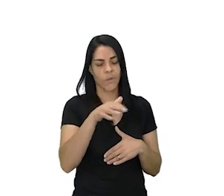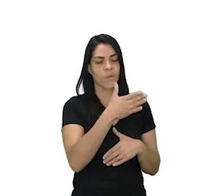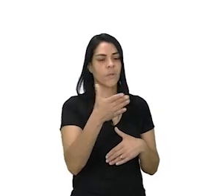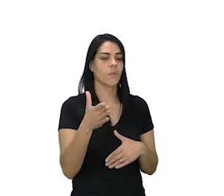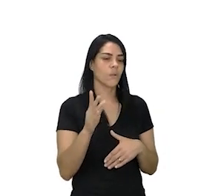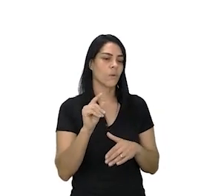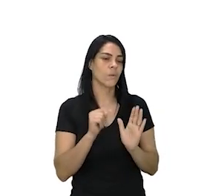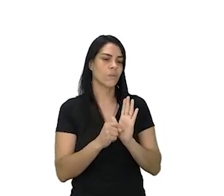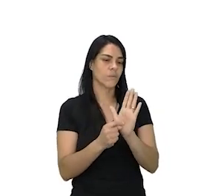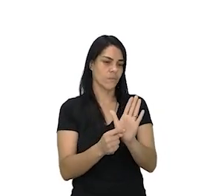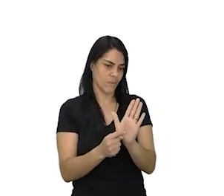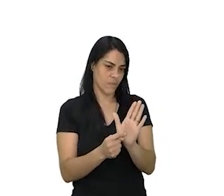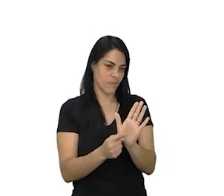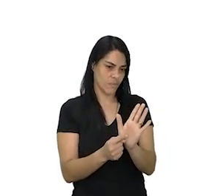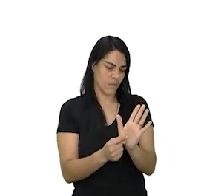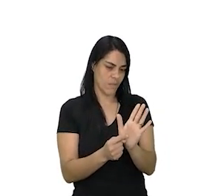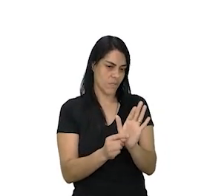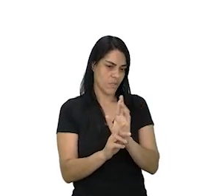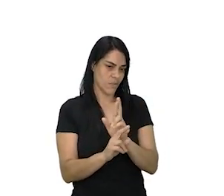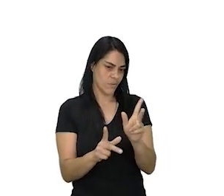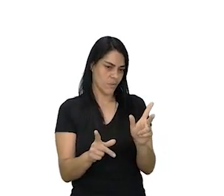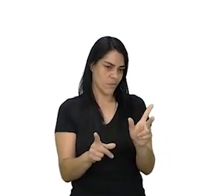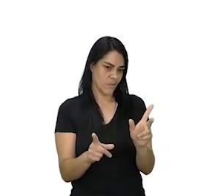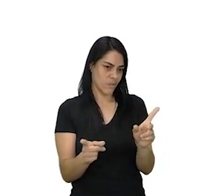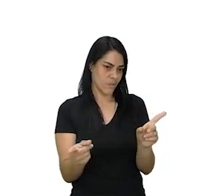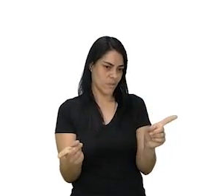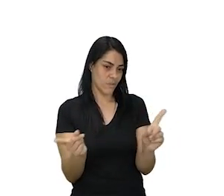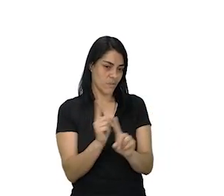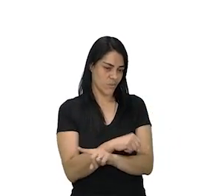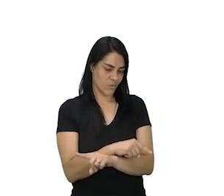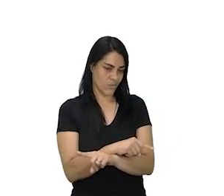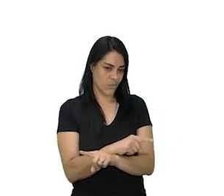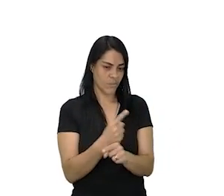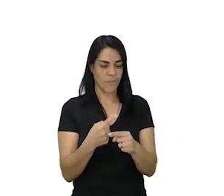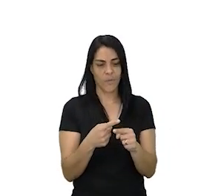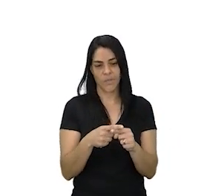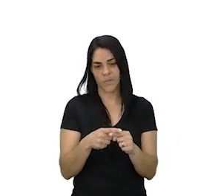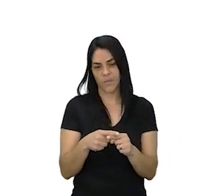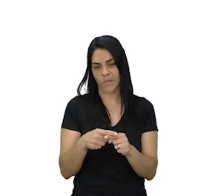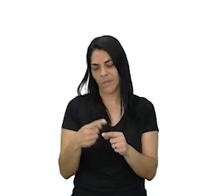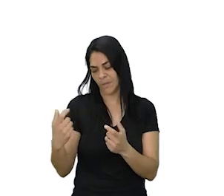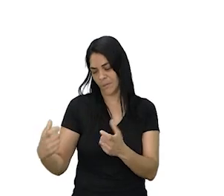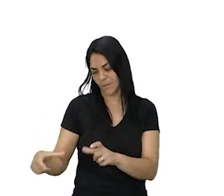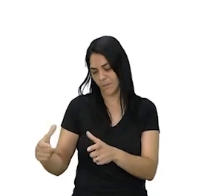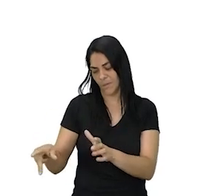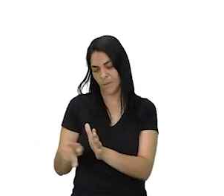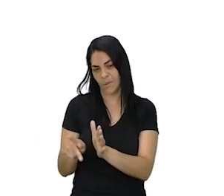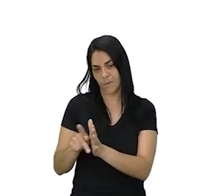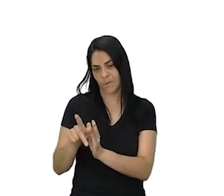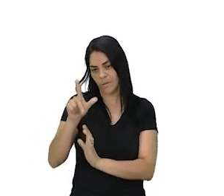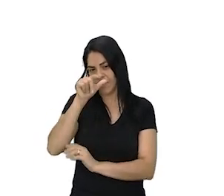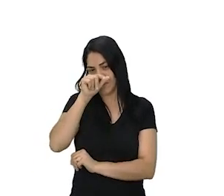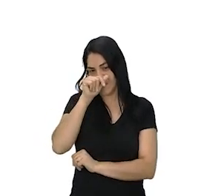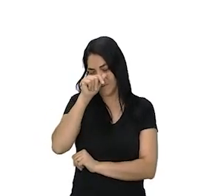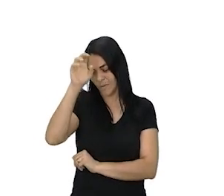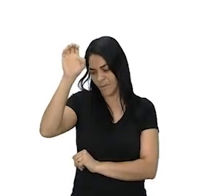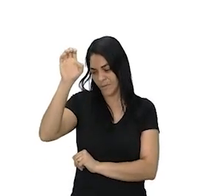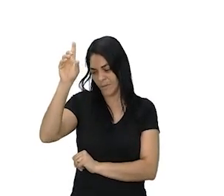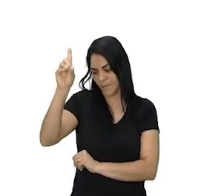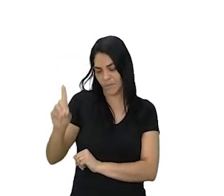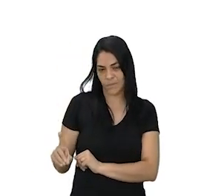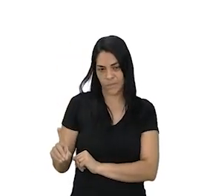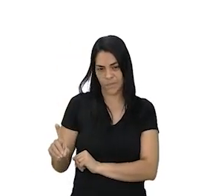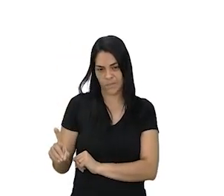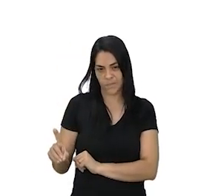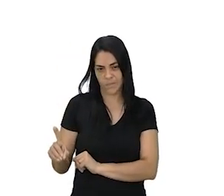de contraposição? O viveiro das aves vai estar à direita. As